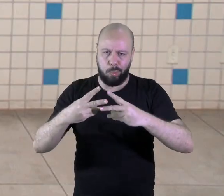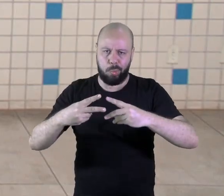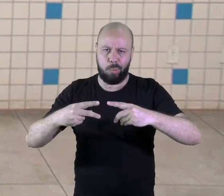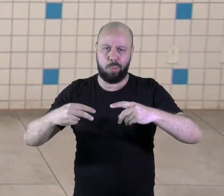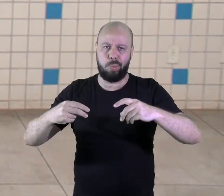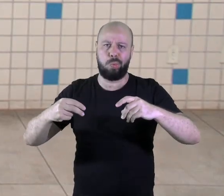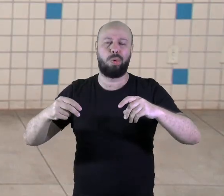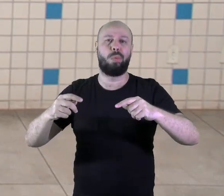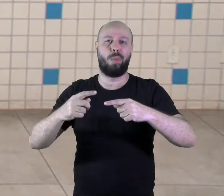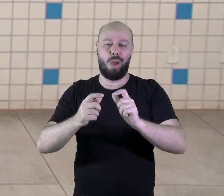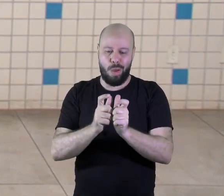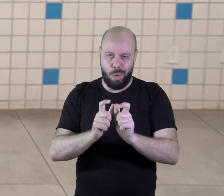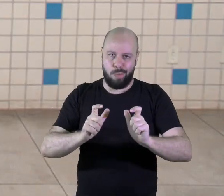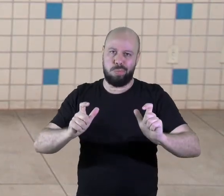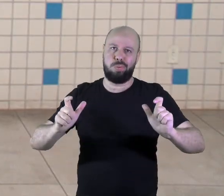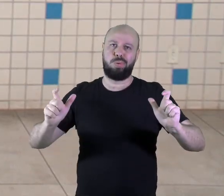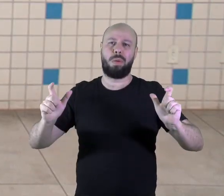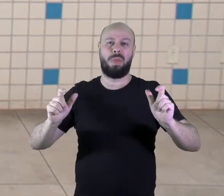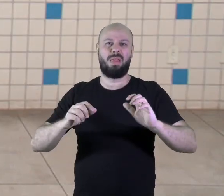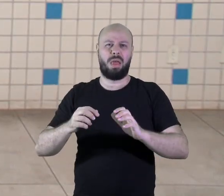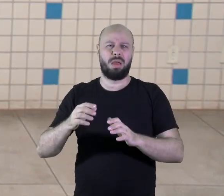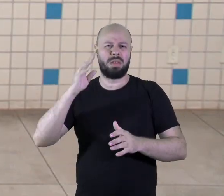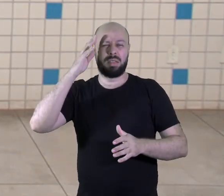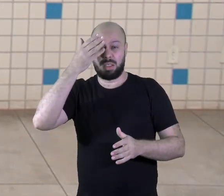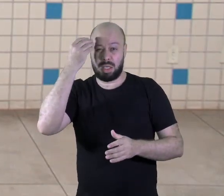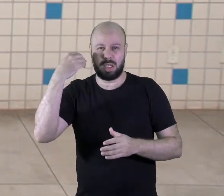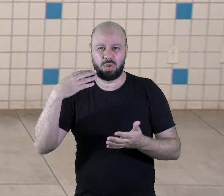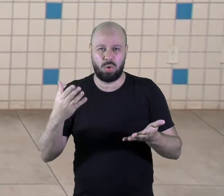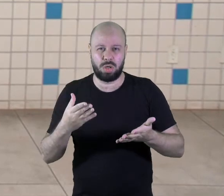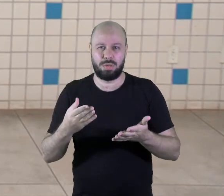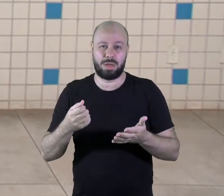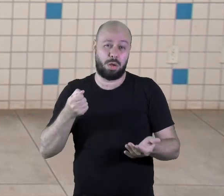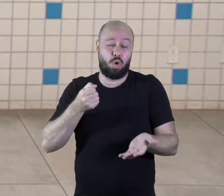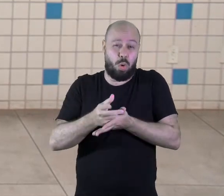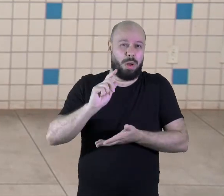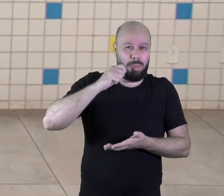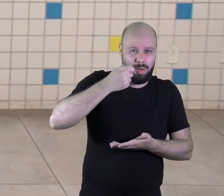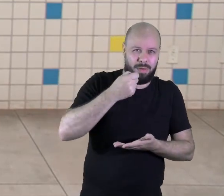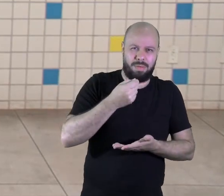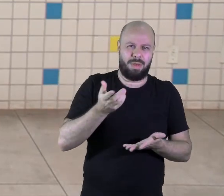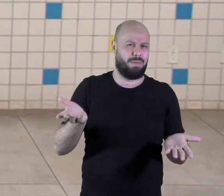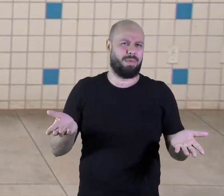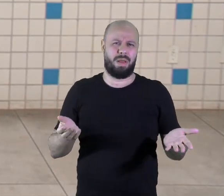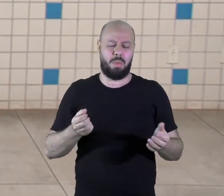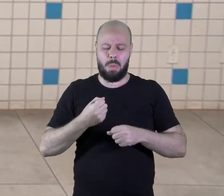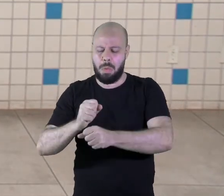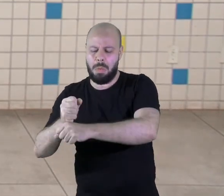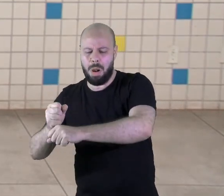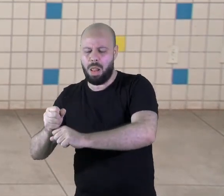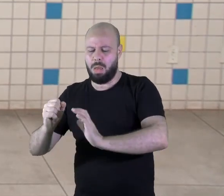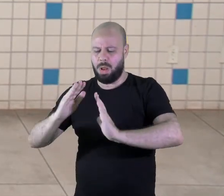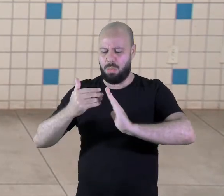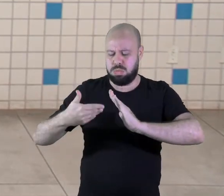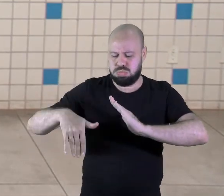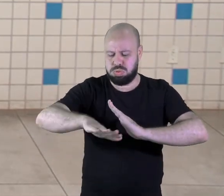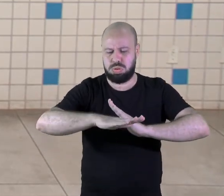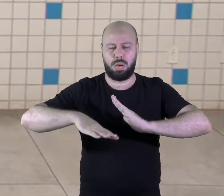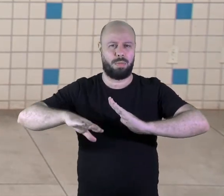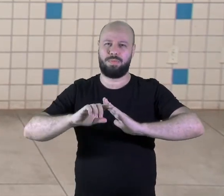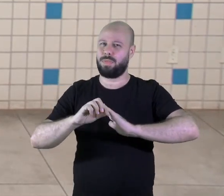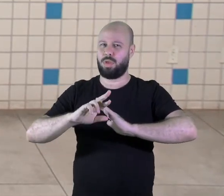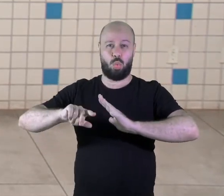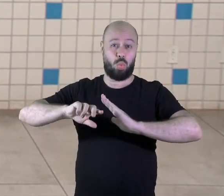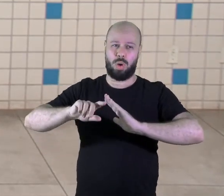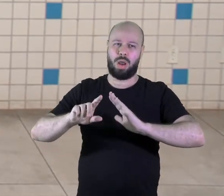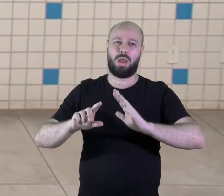se esquece, amanhã... Mas não é por esquecer de, né, comprar pão lá no armazém, de varrer o quintal. Não se preocupem não, tá? Isso